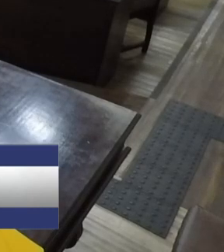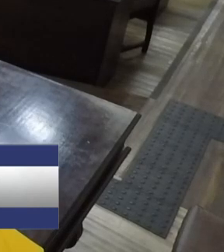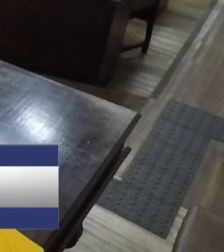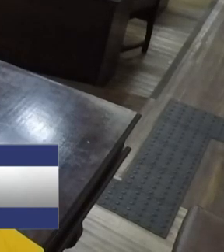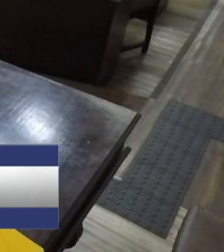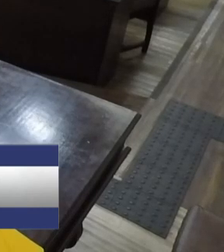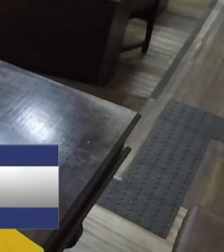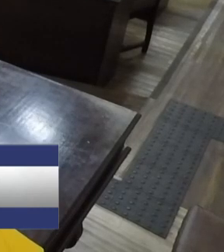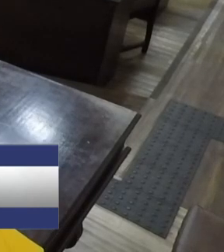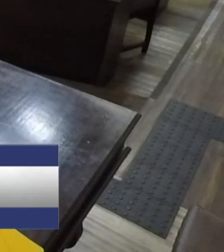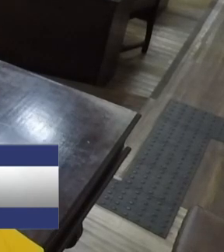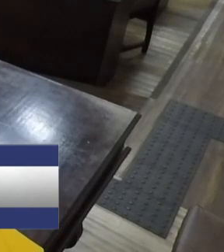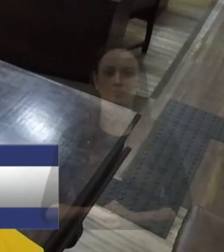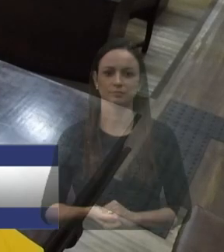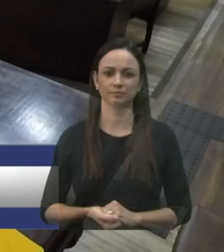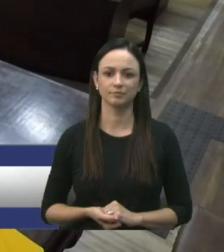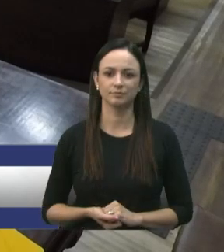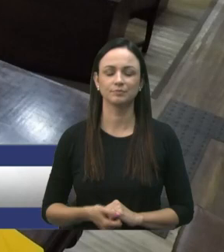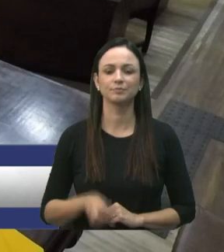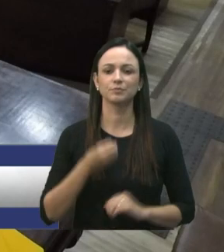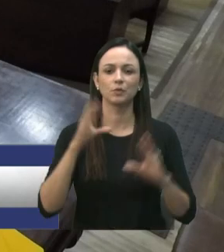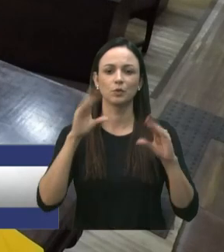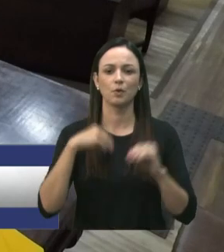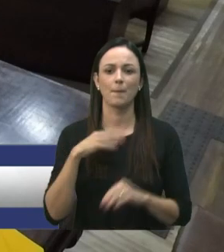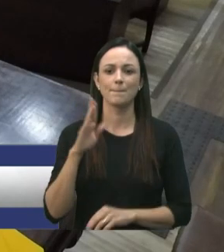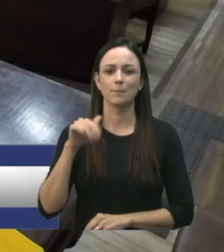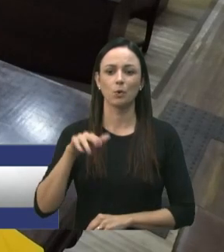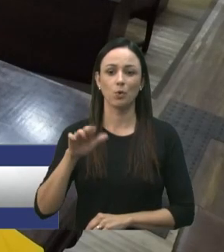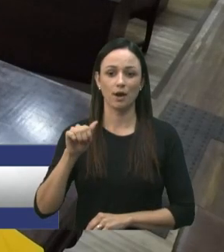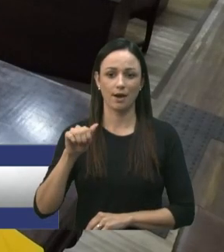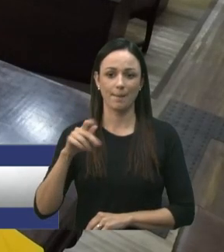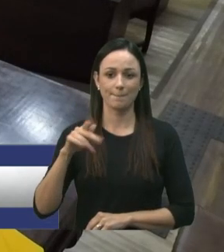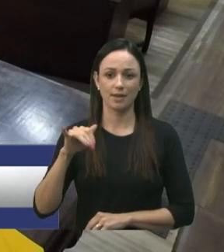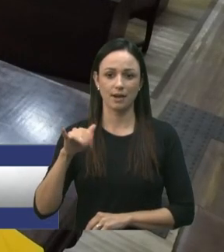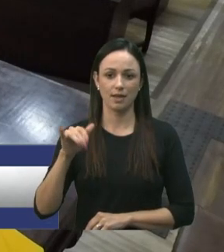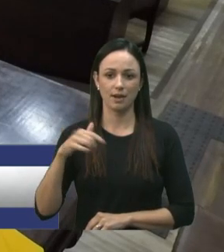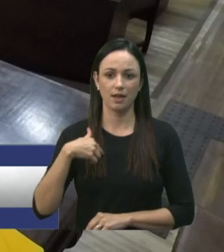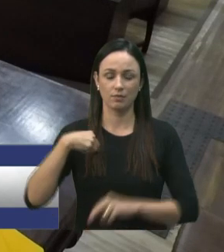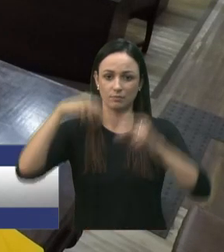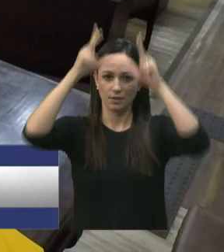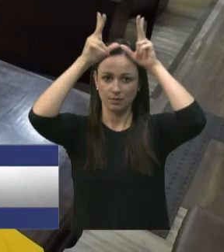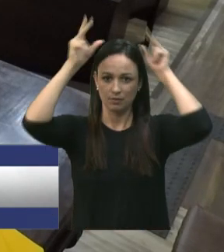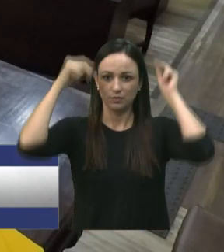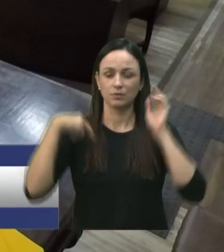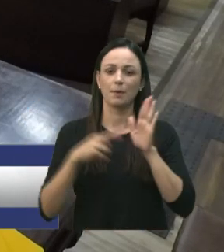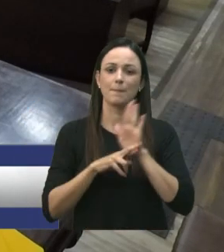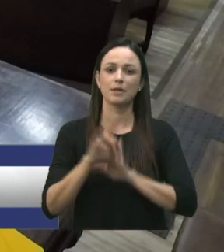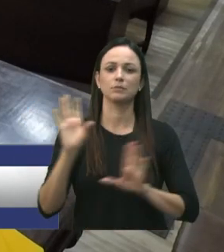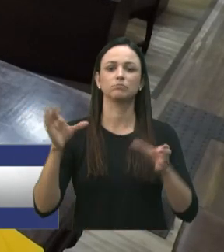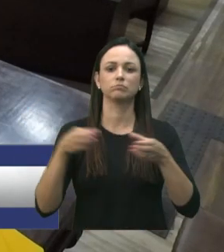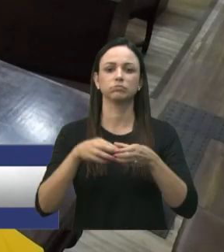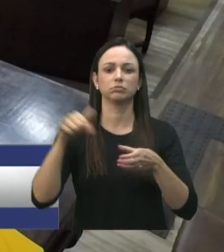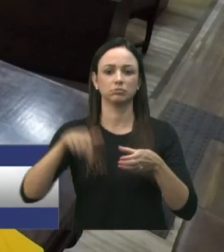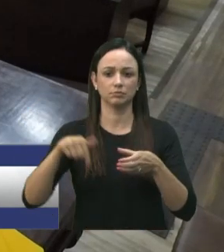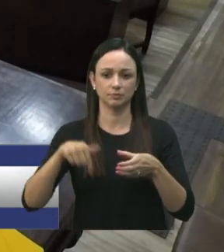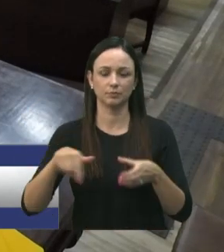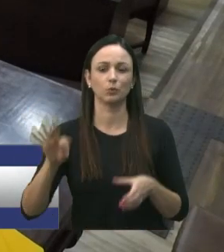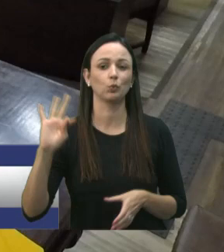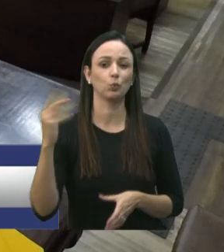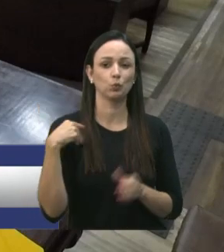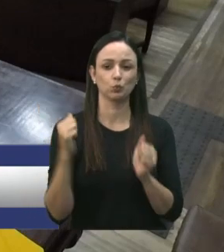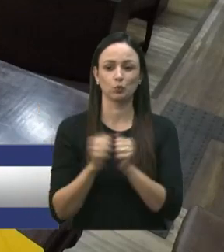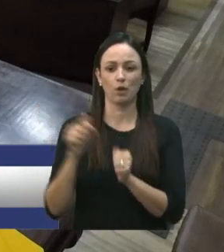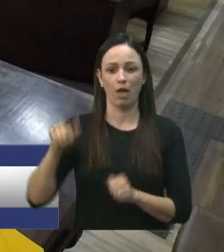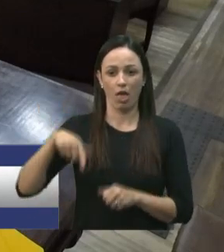Boa noite, eu sou a Bruna de Cássia Salles Pereira, sou enfermeira, estou aqui representando uma classe, todo mundo que está aqui comigo é da enfermagem.